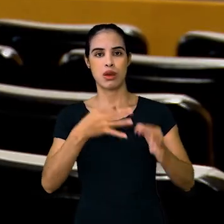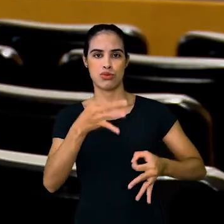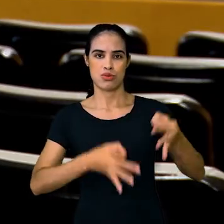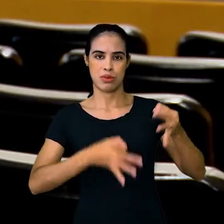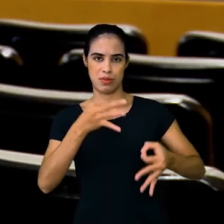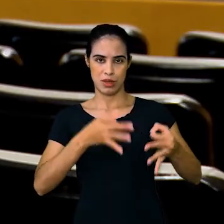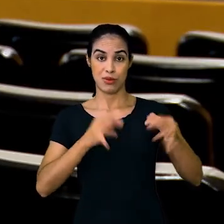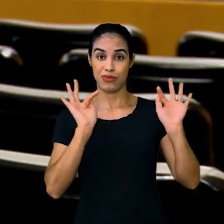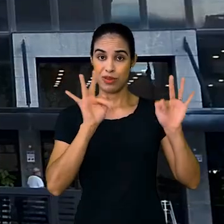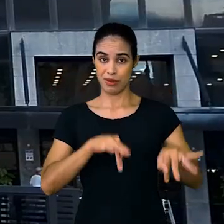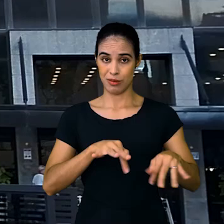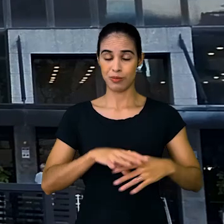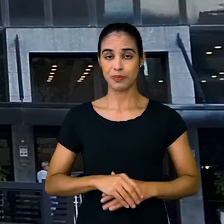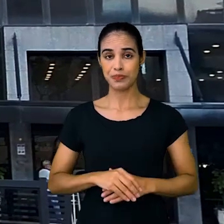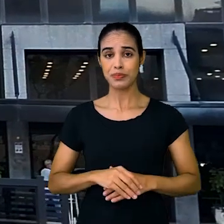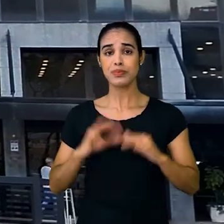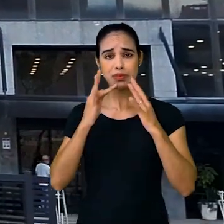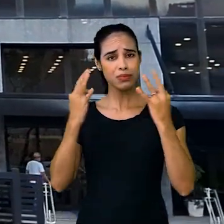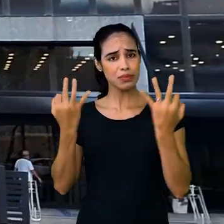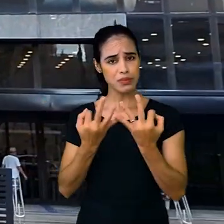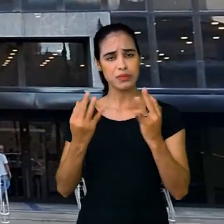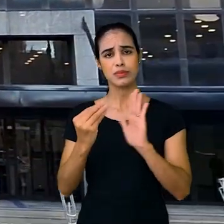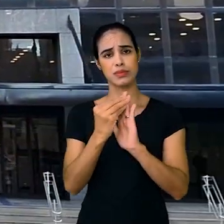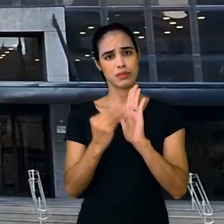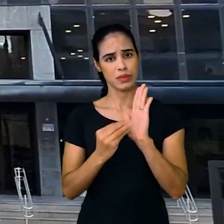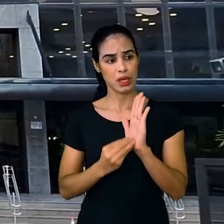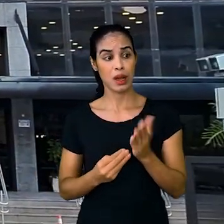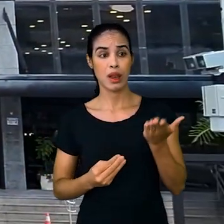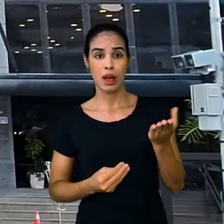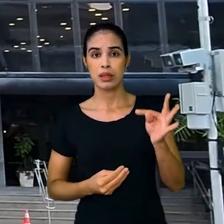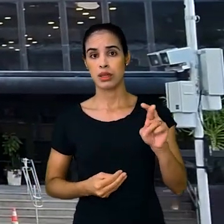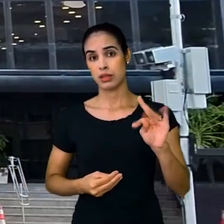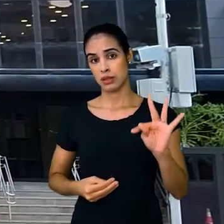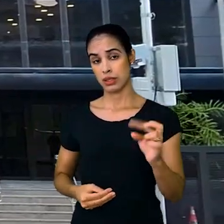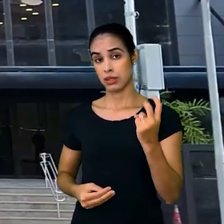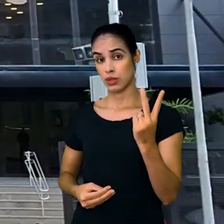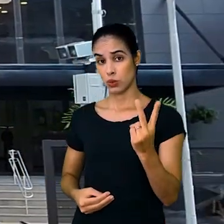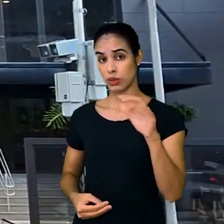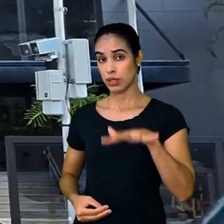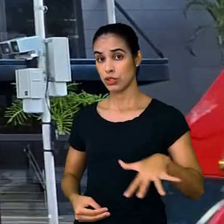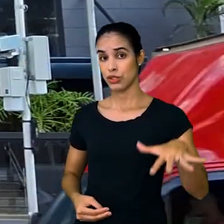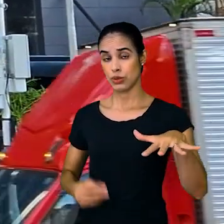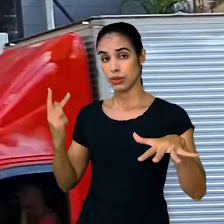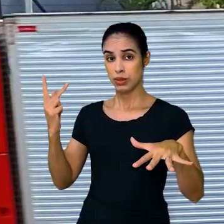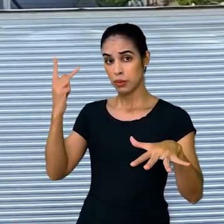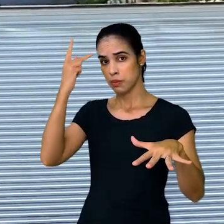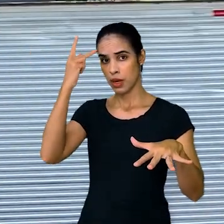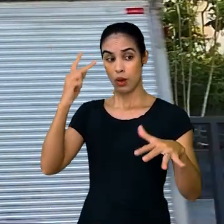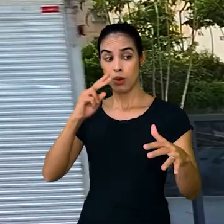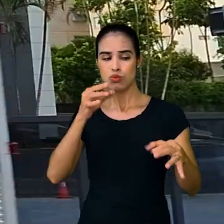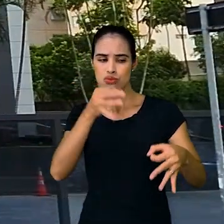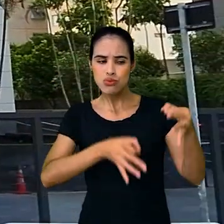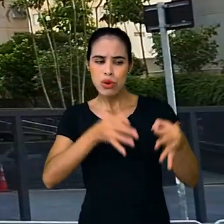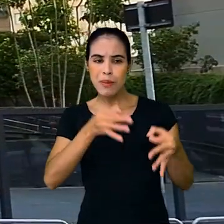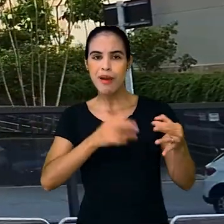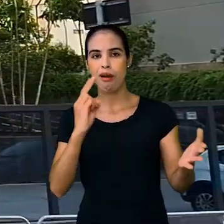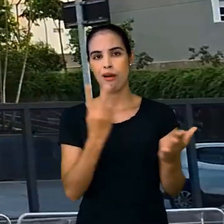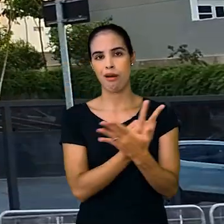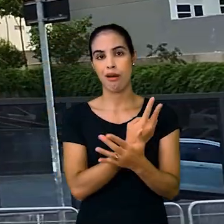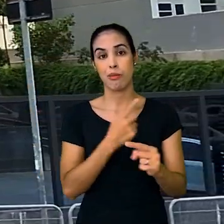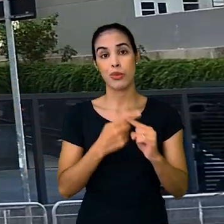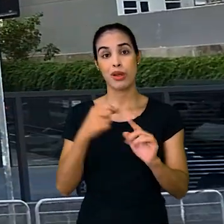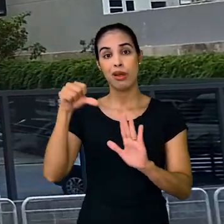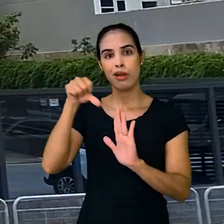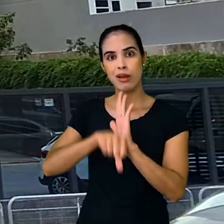judicial definitiva. Eles argumentaram que o Tribunal Regional do Trabalho da 2ª Região, em São Paulo, errou ao considerar